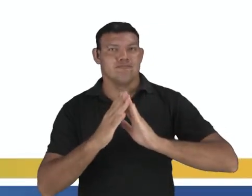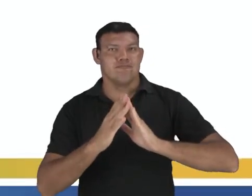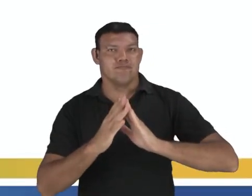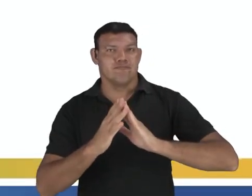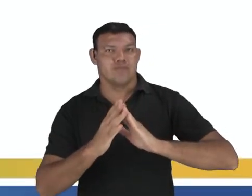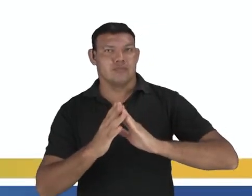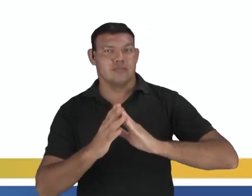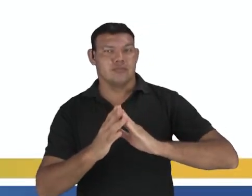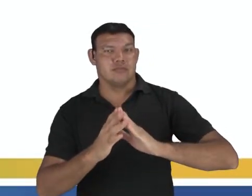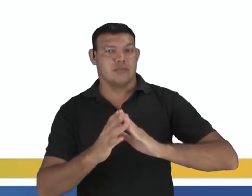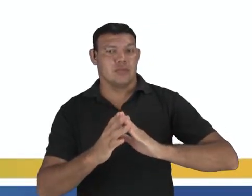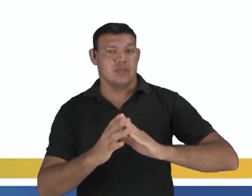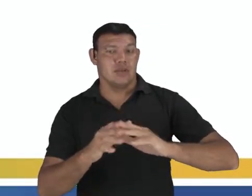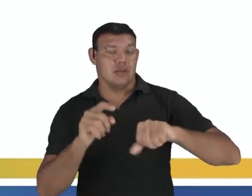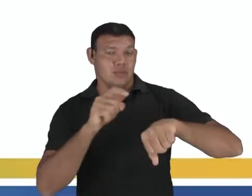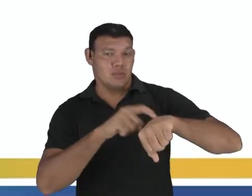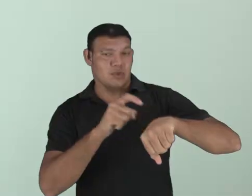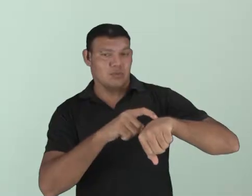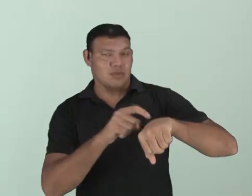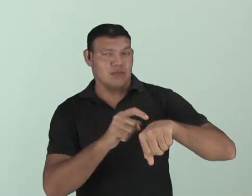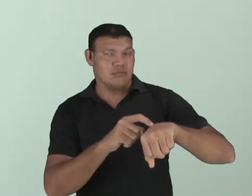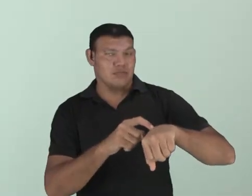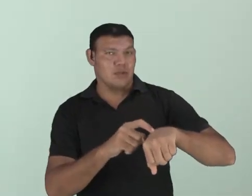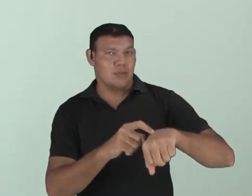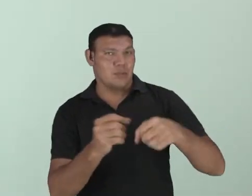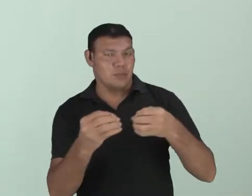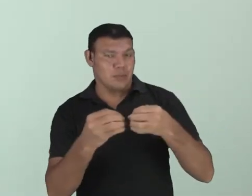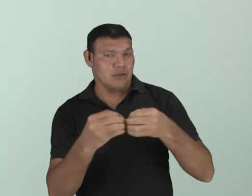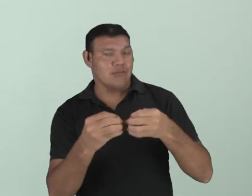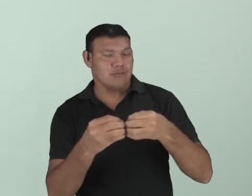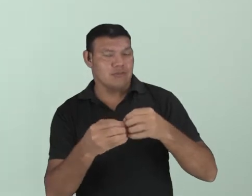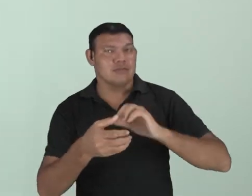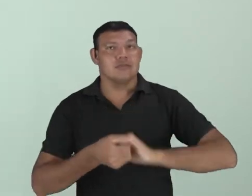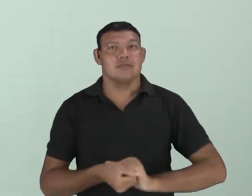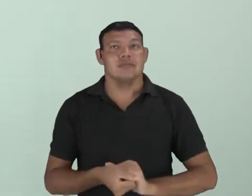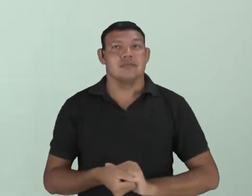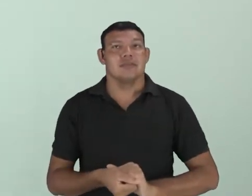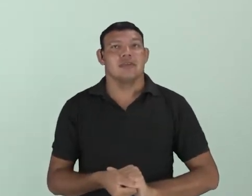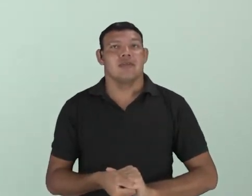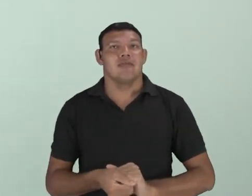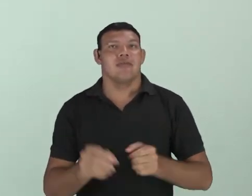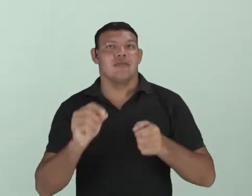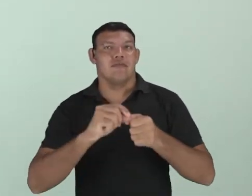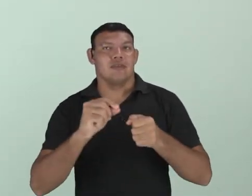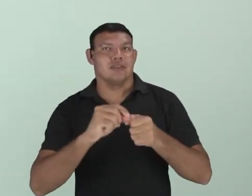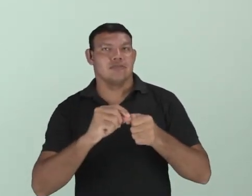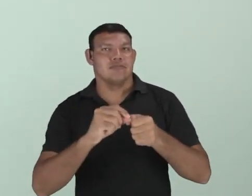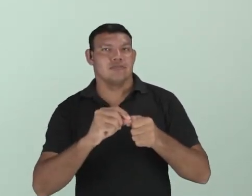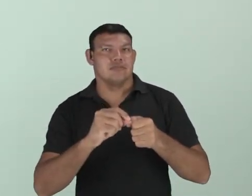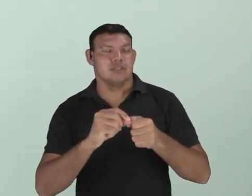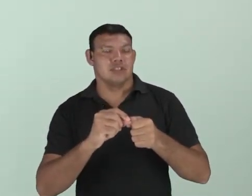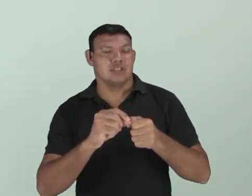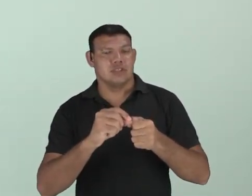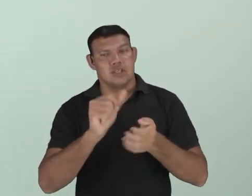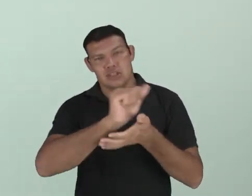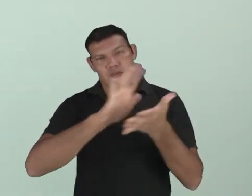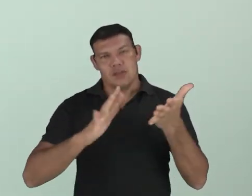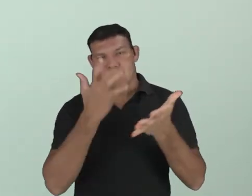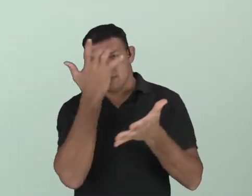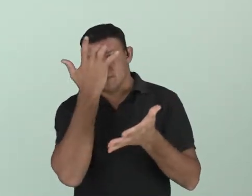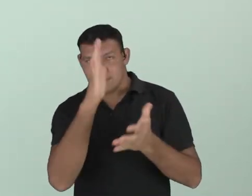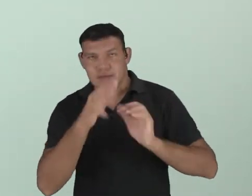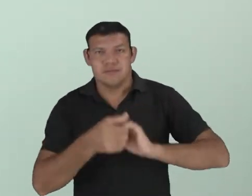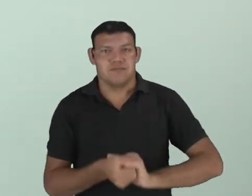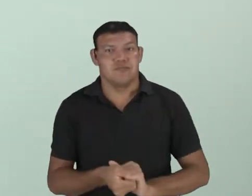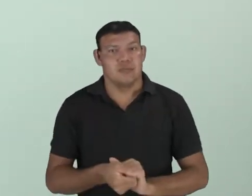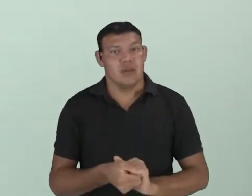deixar os difíceis para o final. Isso quase todo mundo já fez ou continua fazendo e acaba que atrapalhando no desempenho da maioria